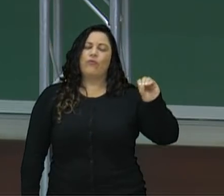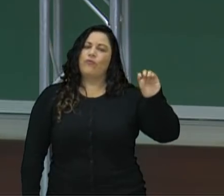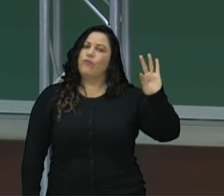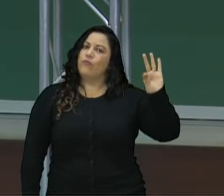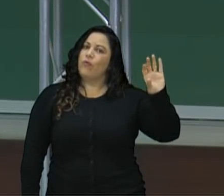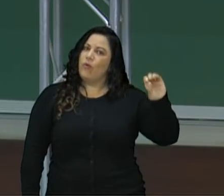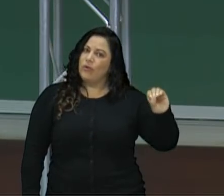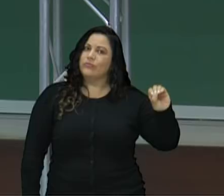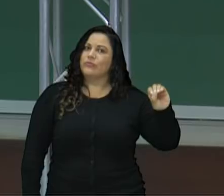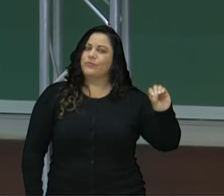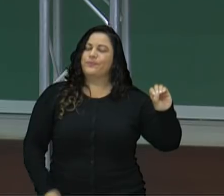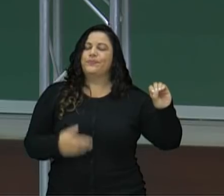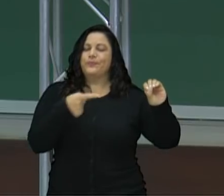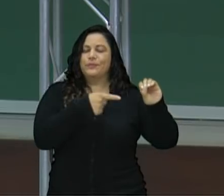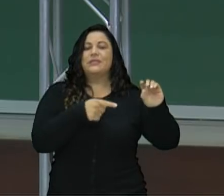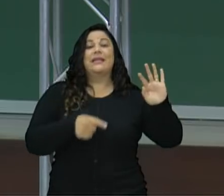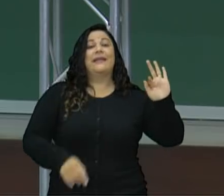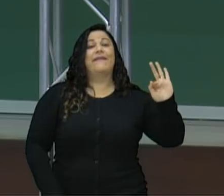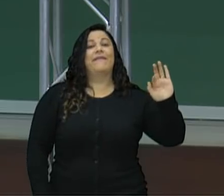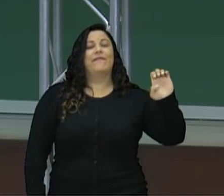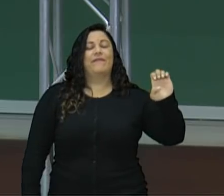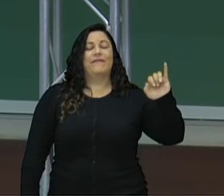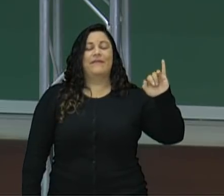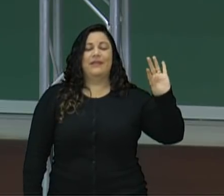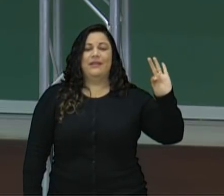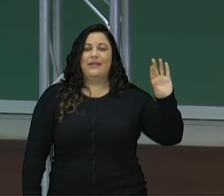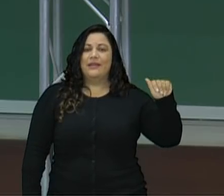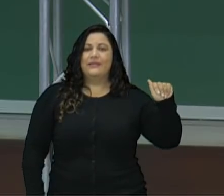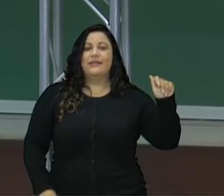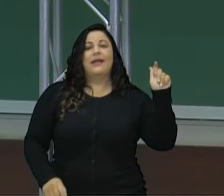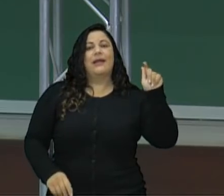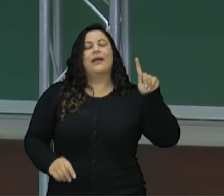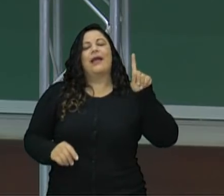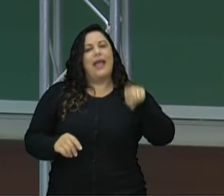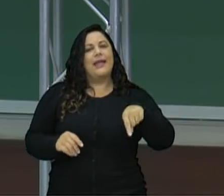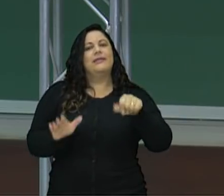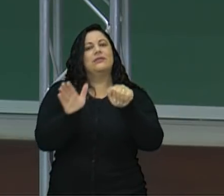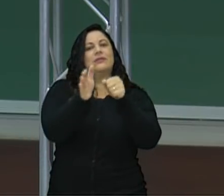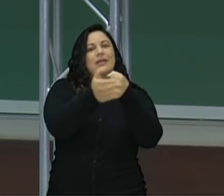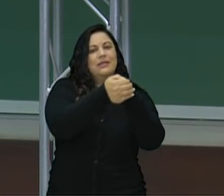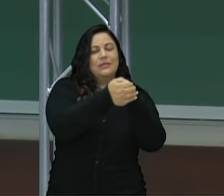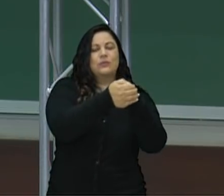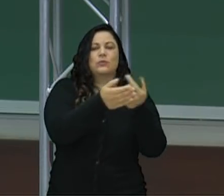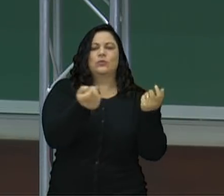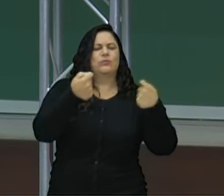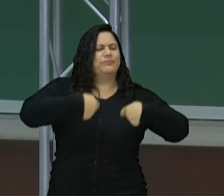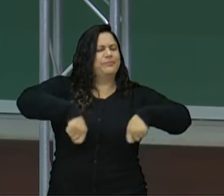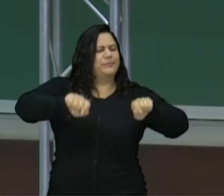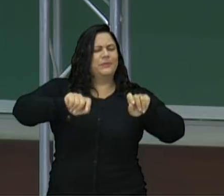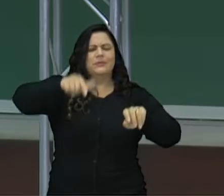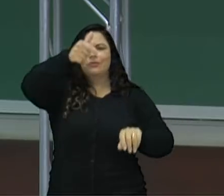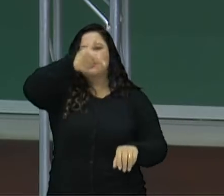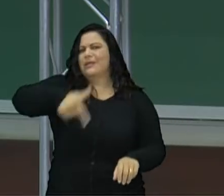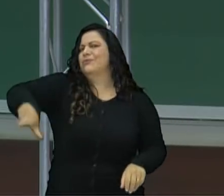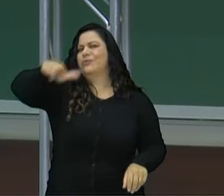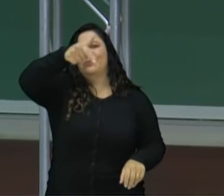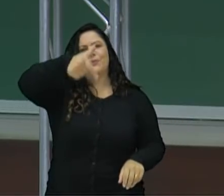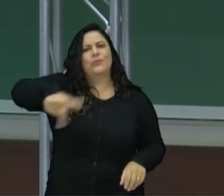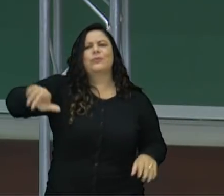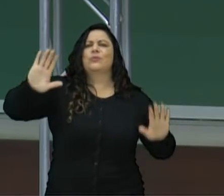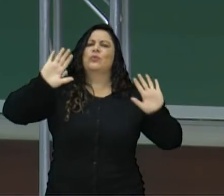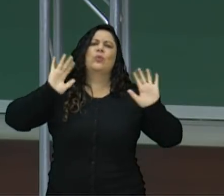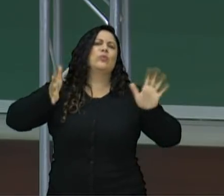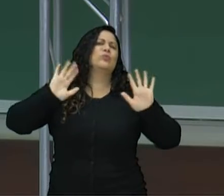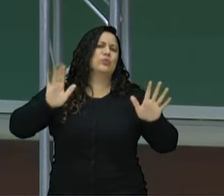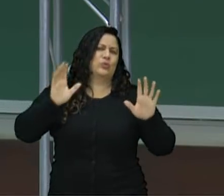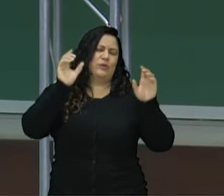palavras omitidas que provocaram a elipse nesse fragmento desse texto, né? Não é necessário colocar novamente que a foto foi feita, sendo que isso já